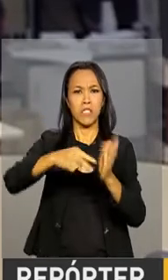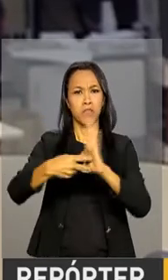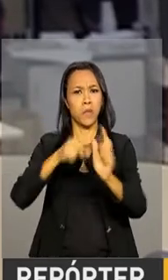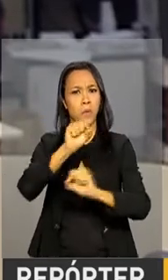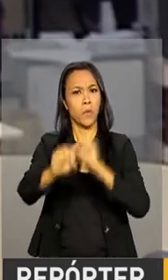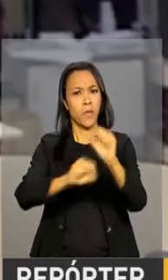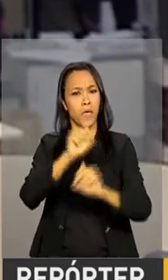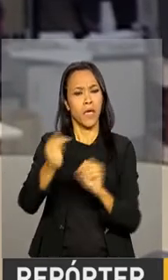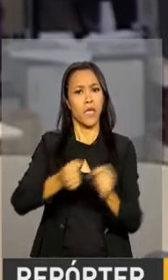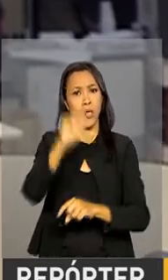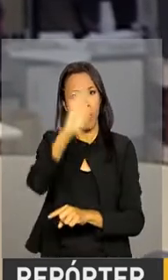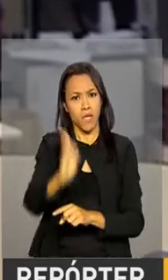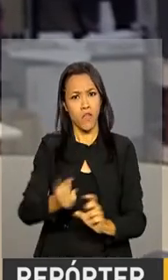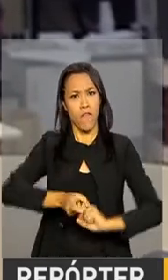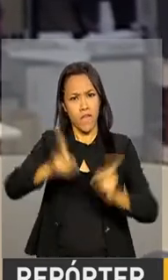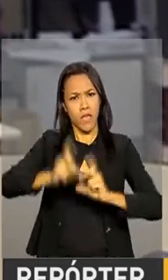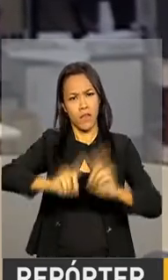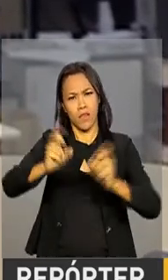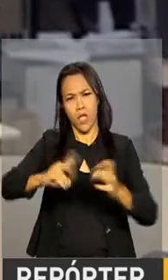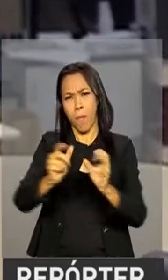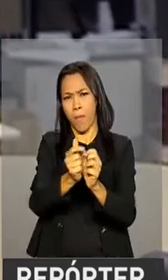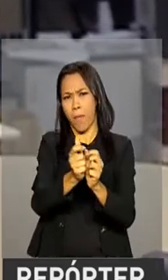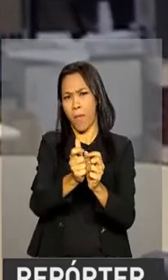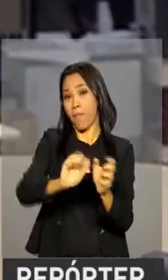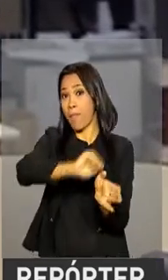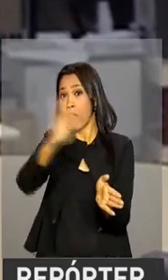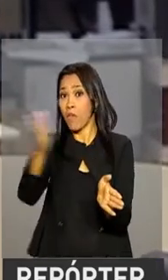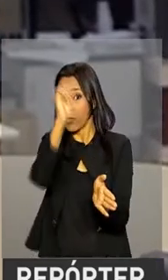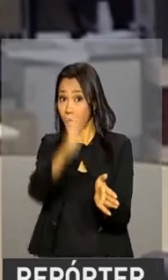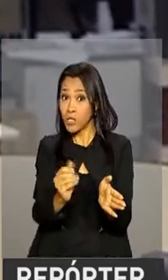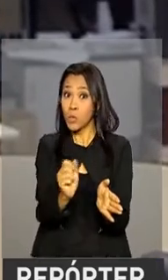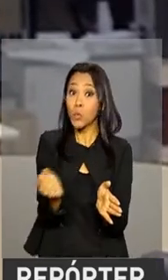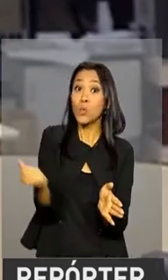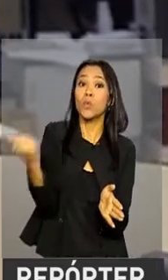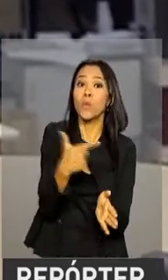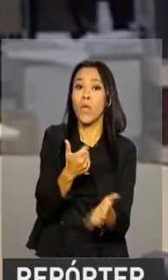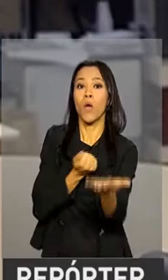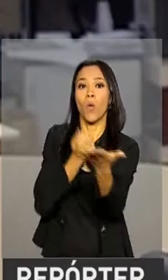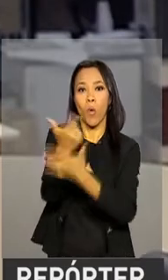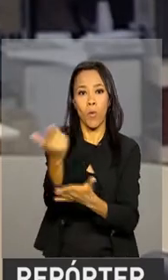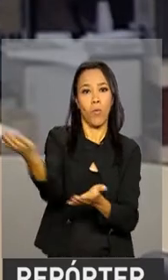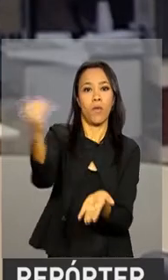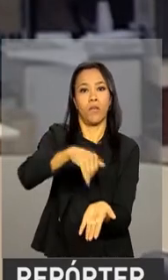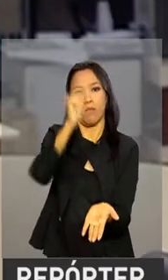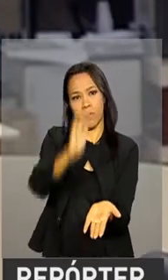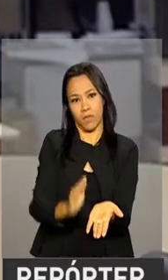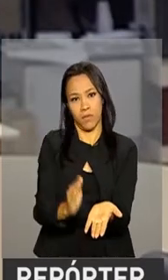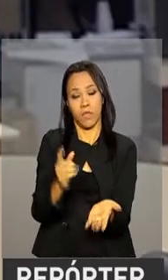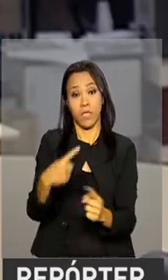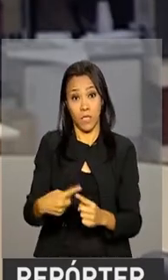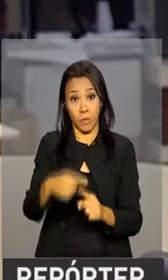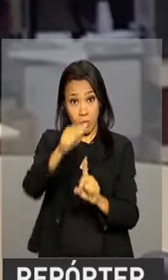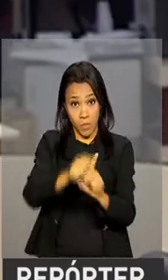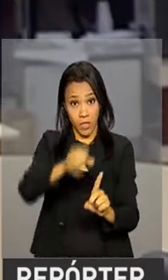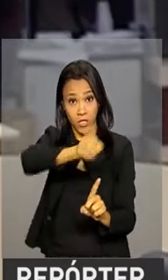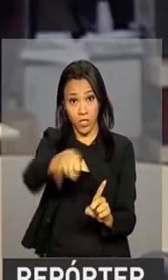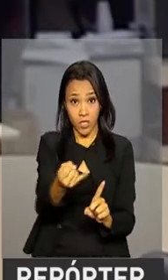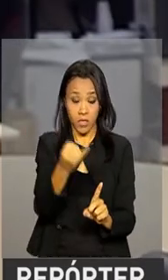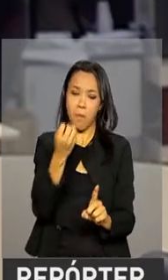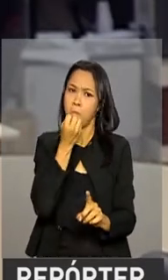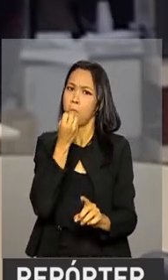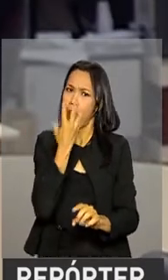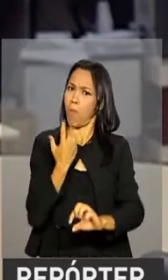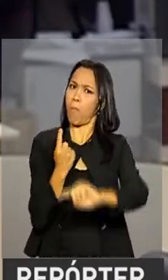brasil vendeu mais produtos para o exterior do que importou mercadorias de fora no acumulado de janeiro o saldo já é